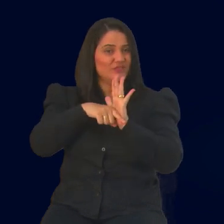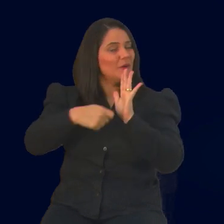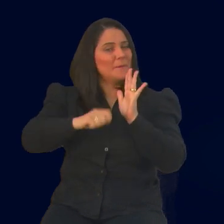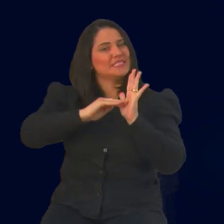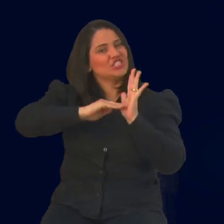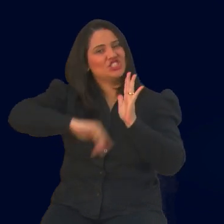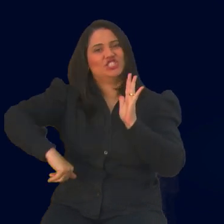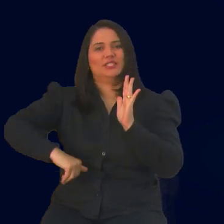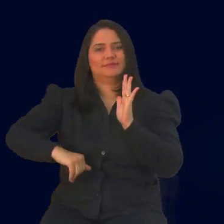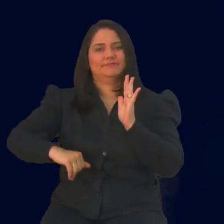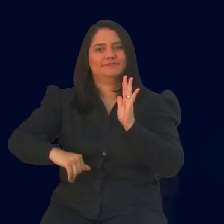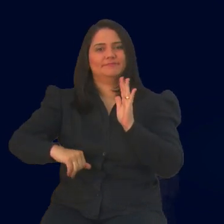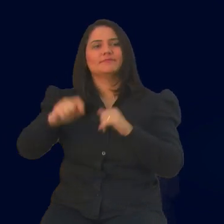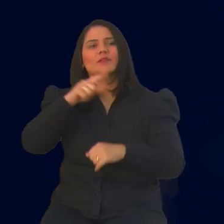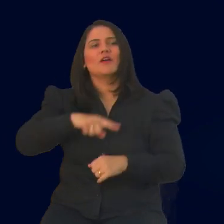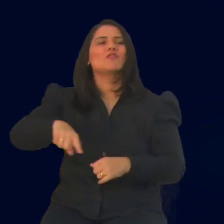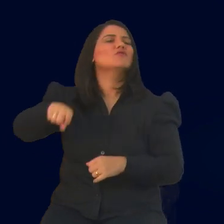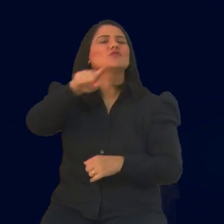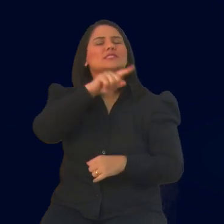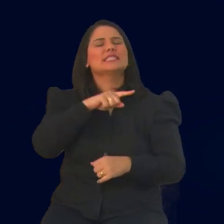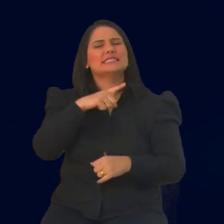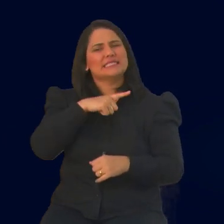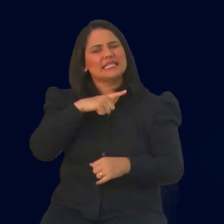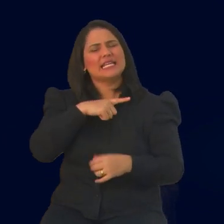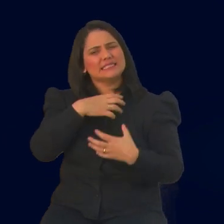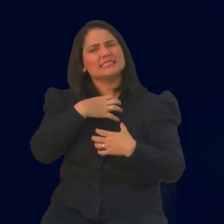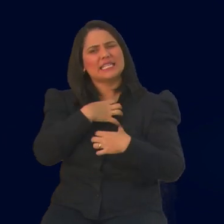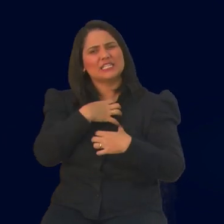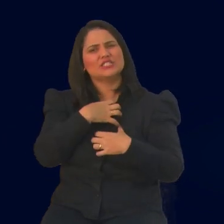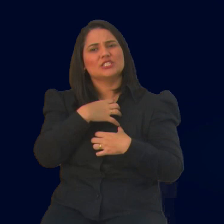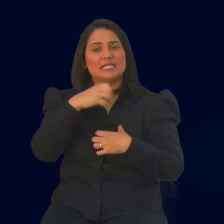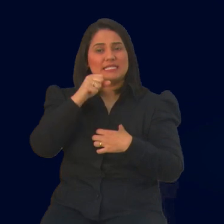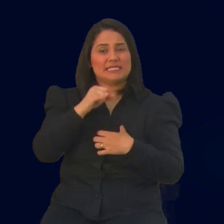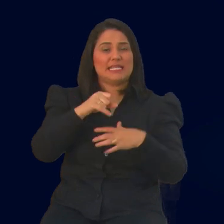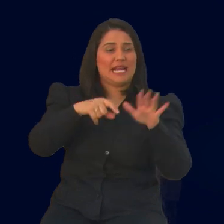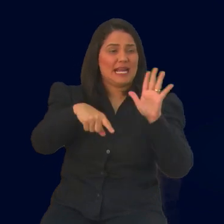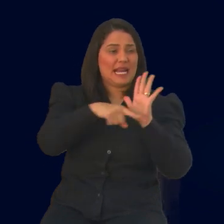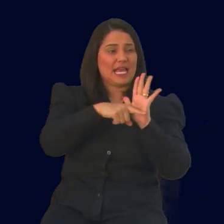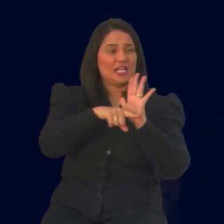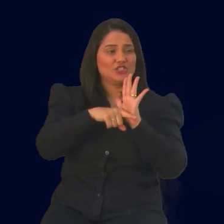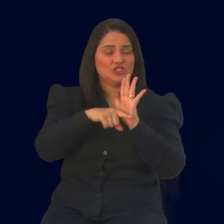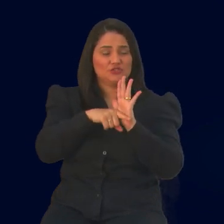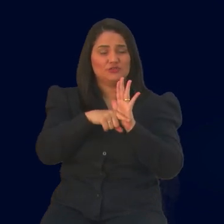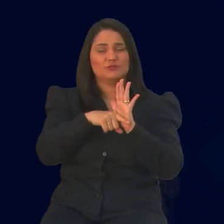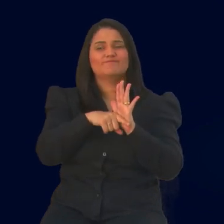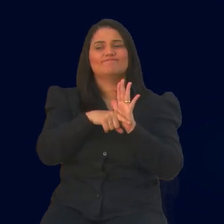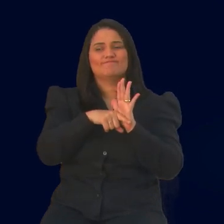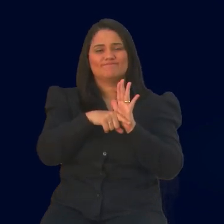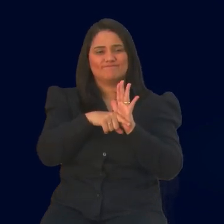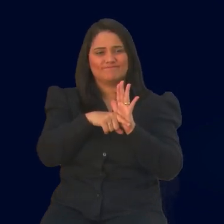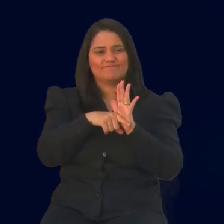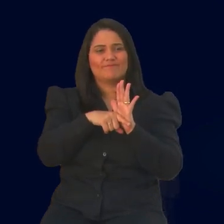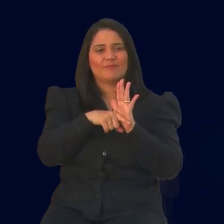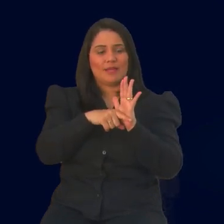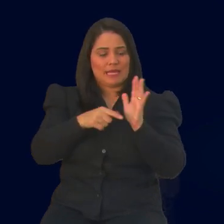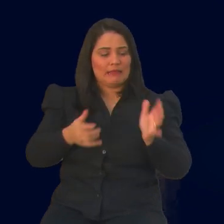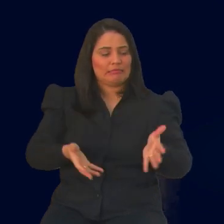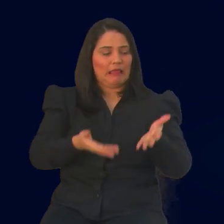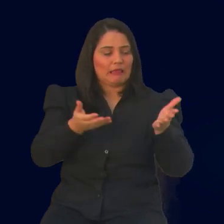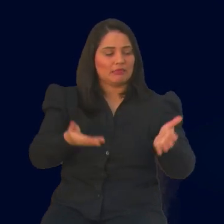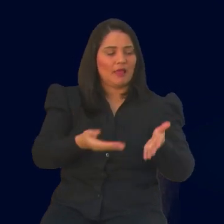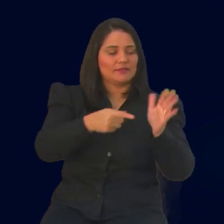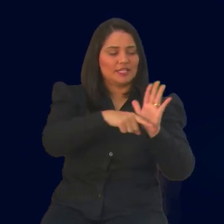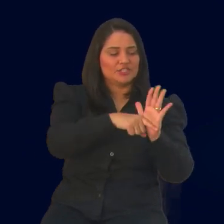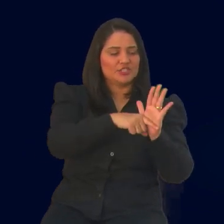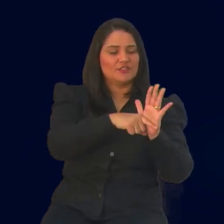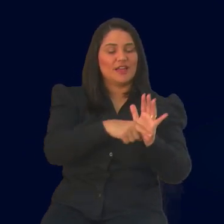Que vozes vocês têm alimentado? Quando nós alimentamos as vozes negativas, isso gera uma reação